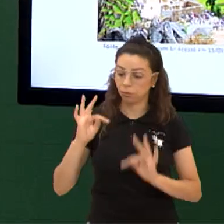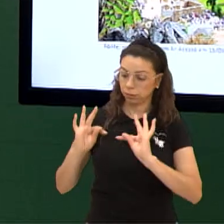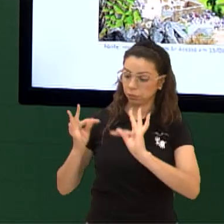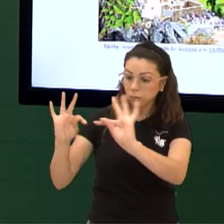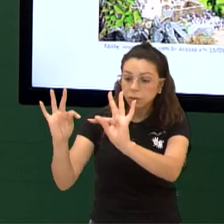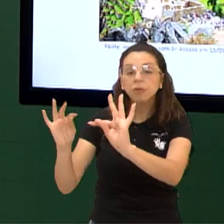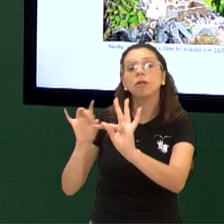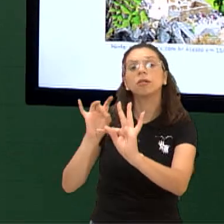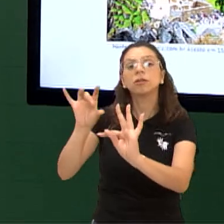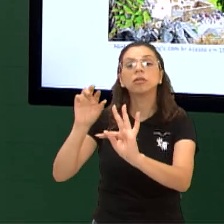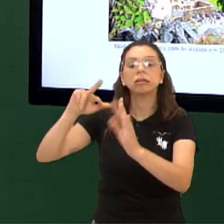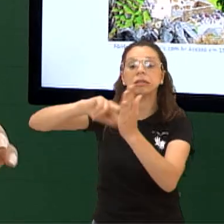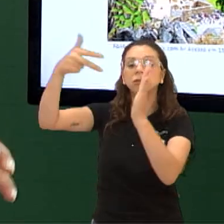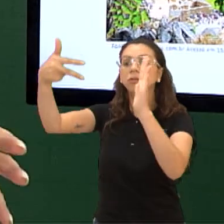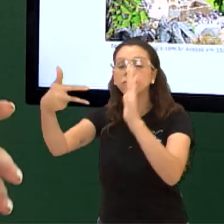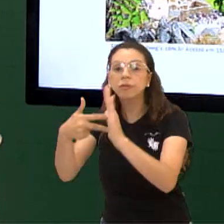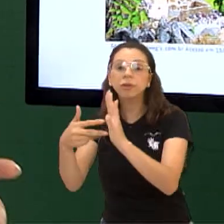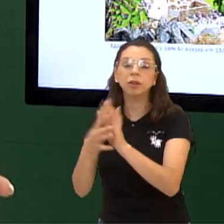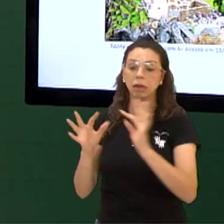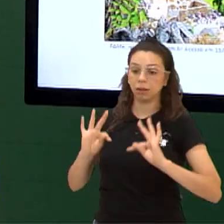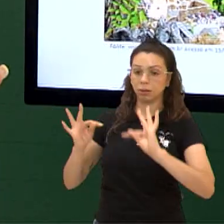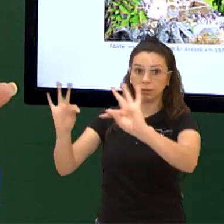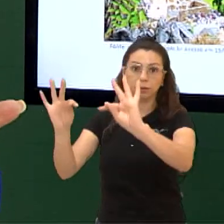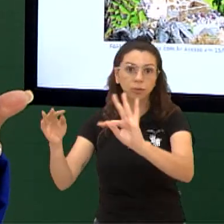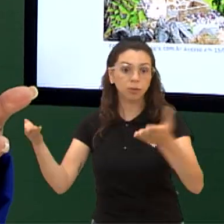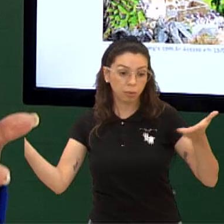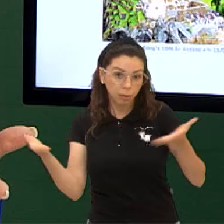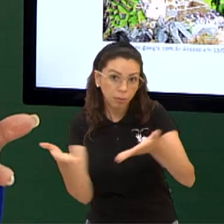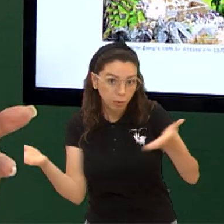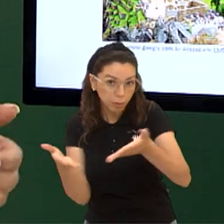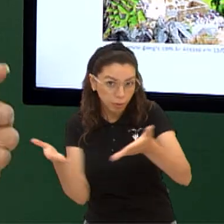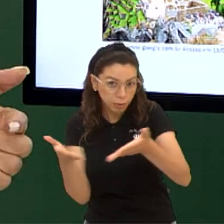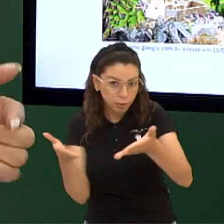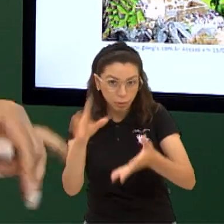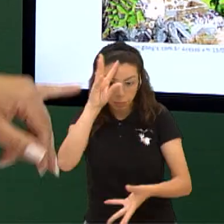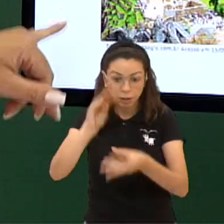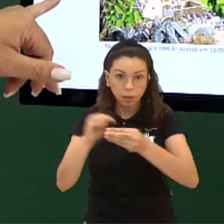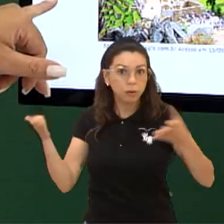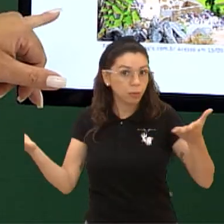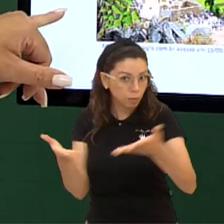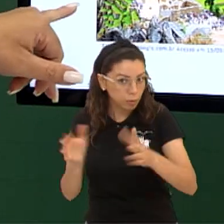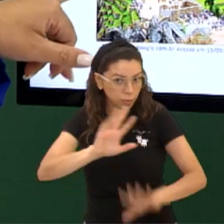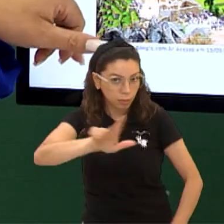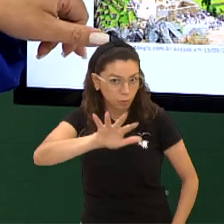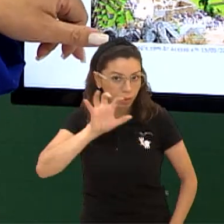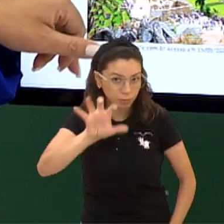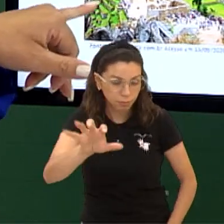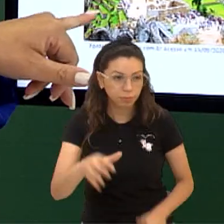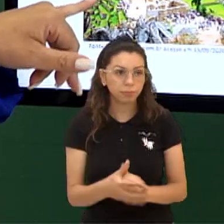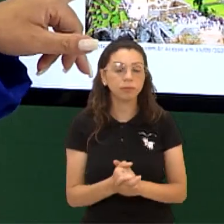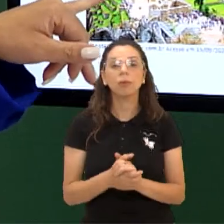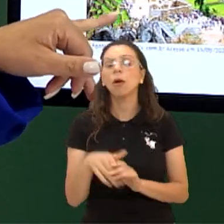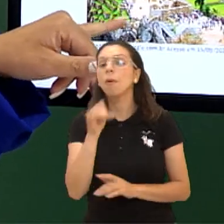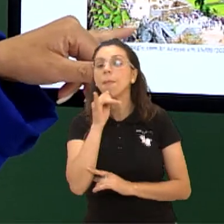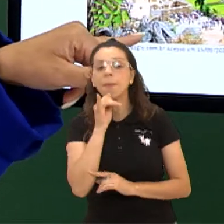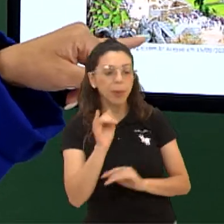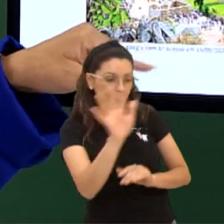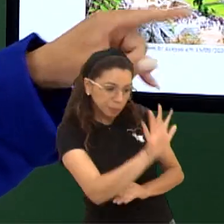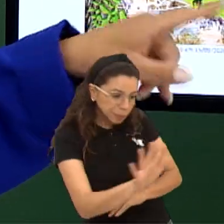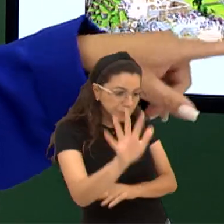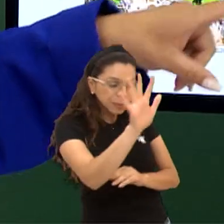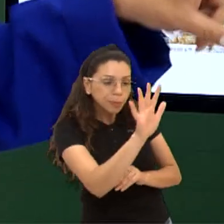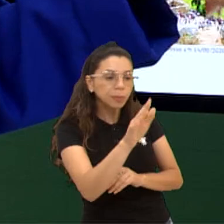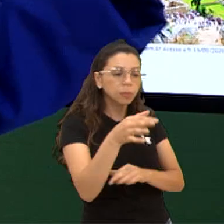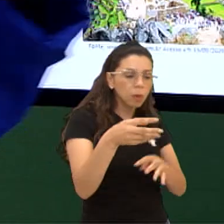gente não quer dizer especificamente a tecnologia que vocês entendem hoje, tá? Olhem aqui, por exemplo, a organização dessa